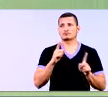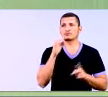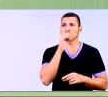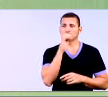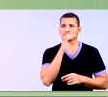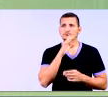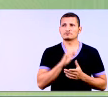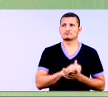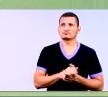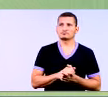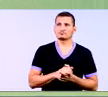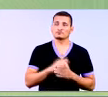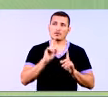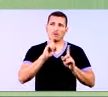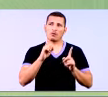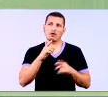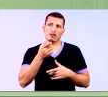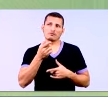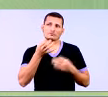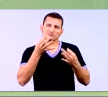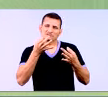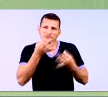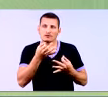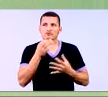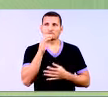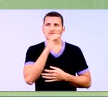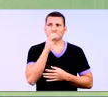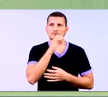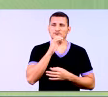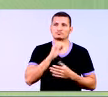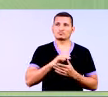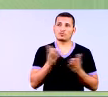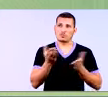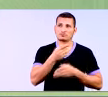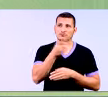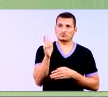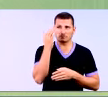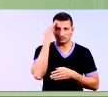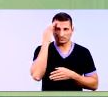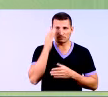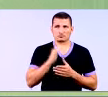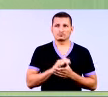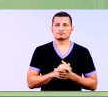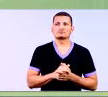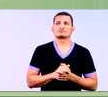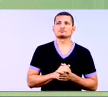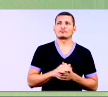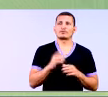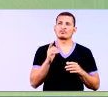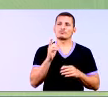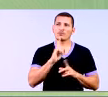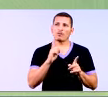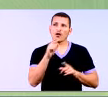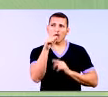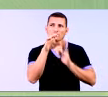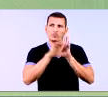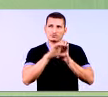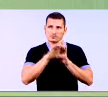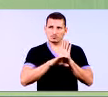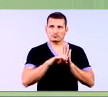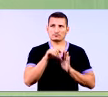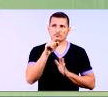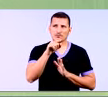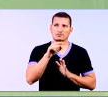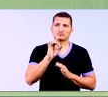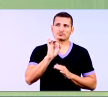Não é bem a velocidade isso aqui não, tá? Hoje vocês vão entender que não é, esse conceito aqui é um conceito